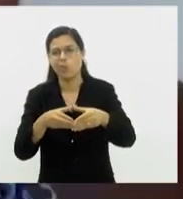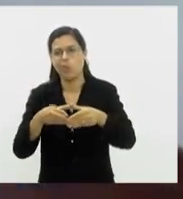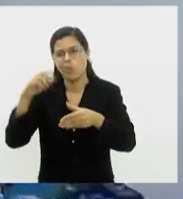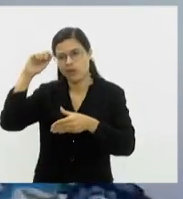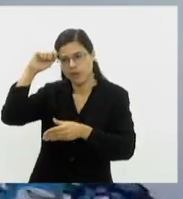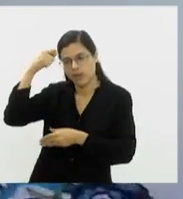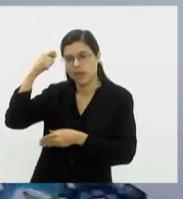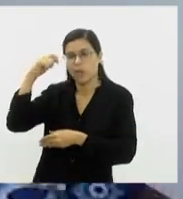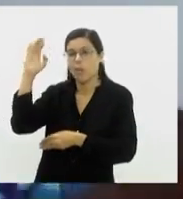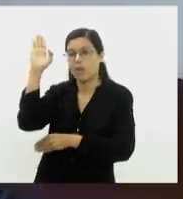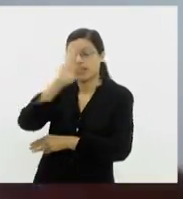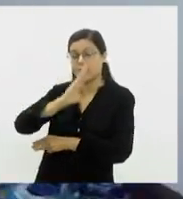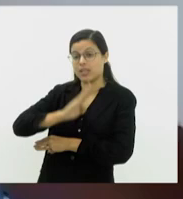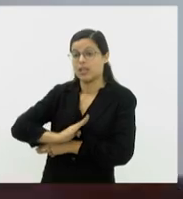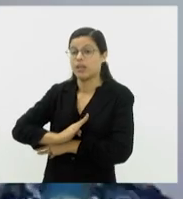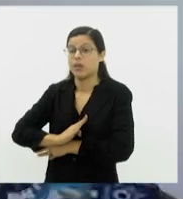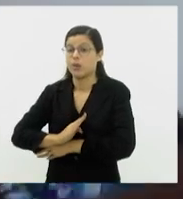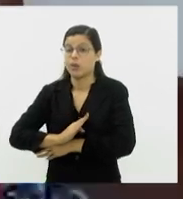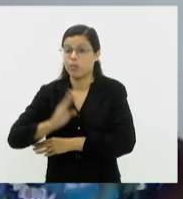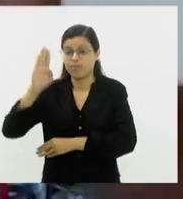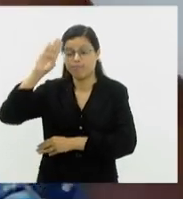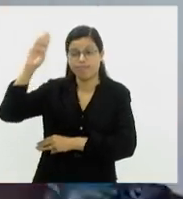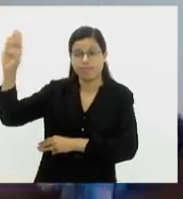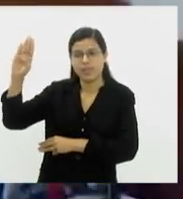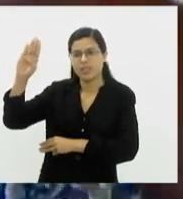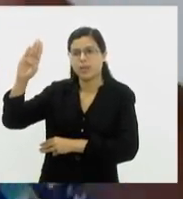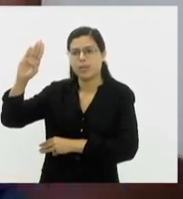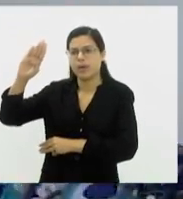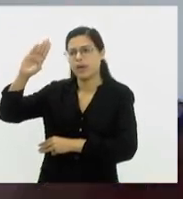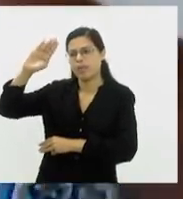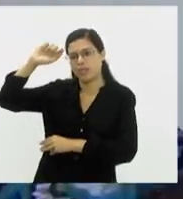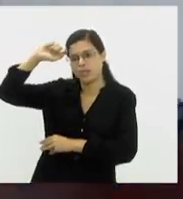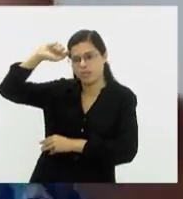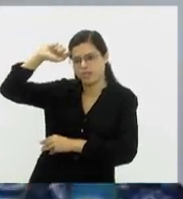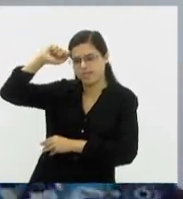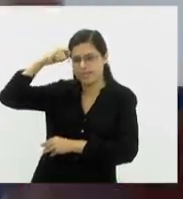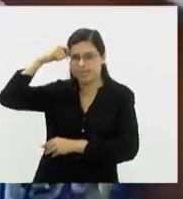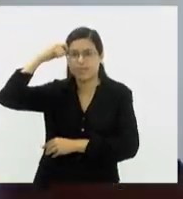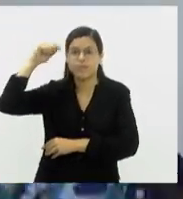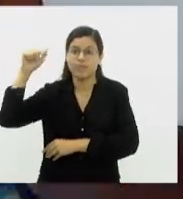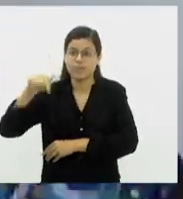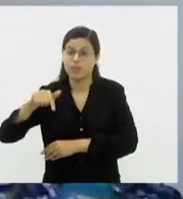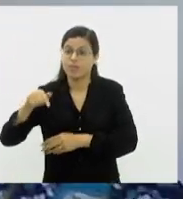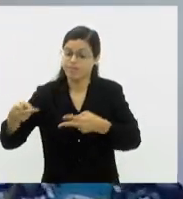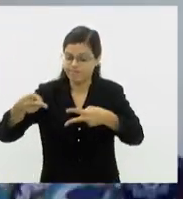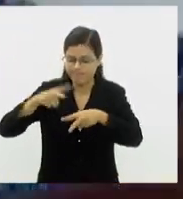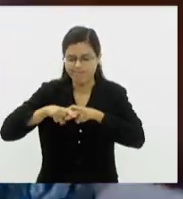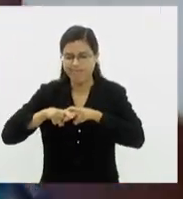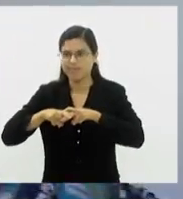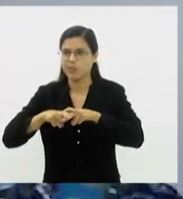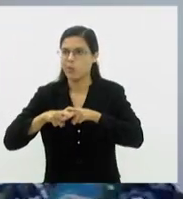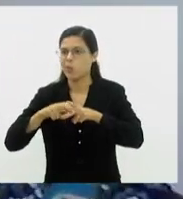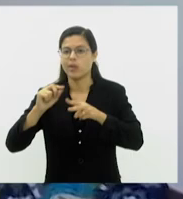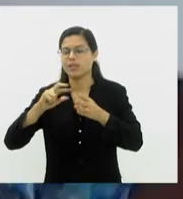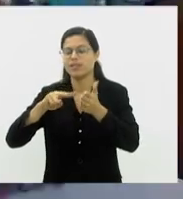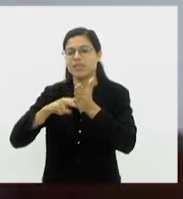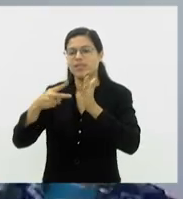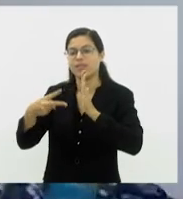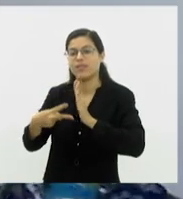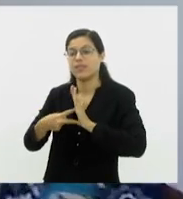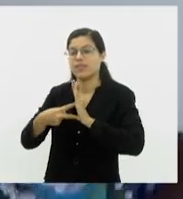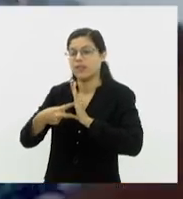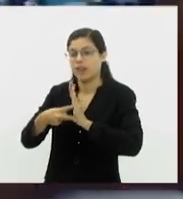mas Especialmente na inscrição étnico-racial deix encarceramento Ou seja no contingente